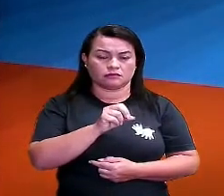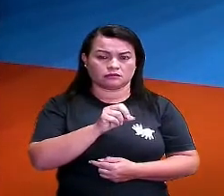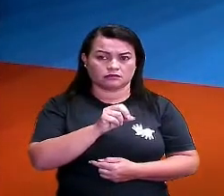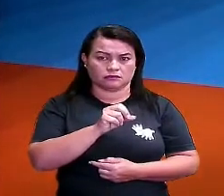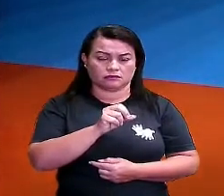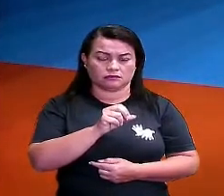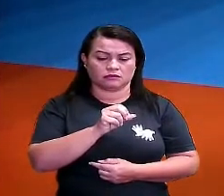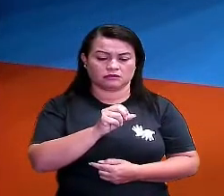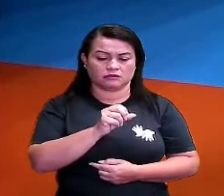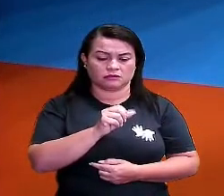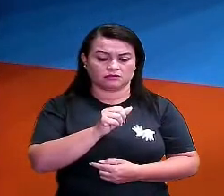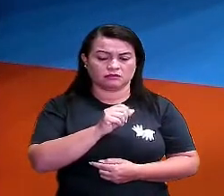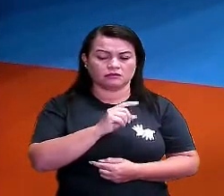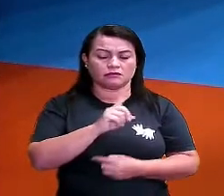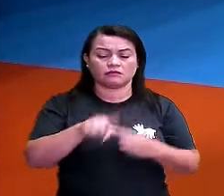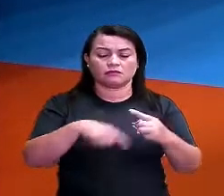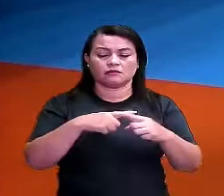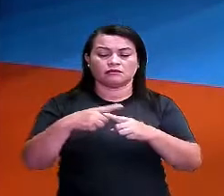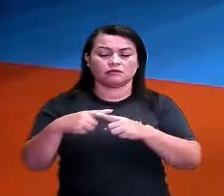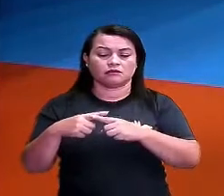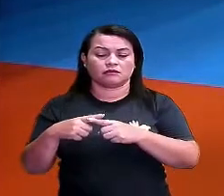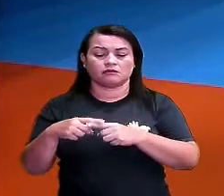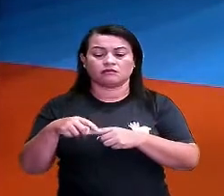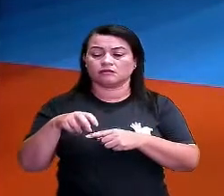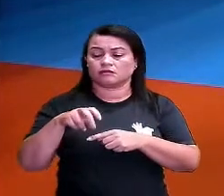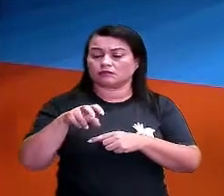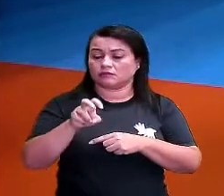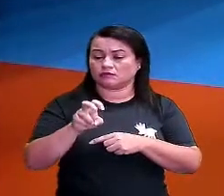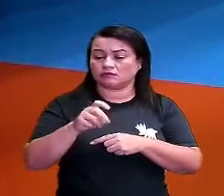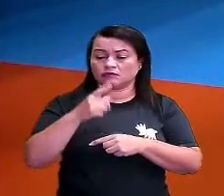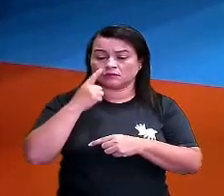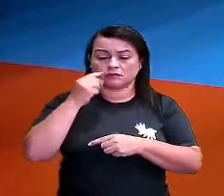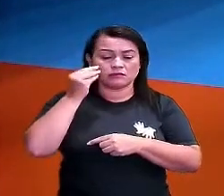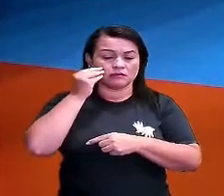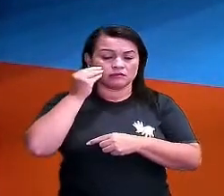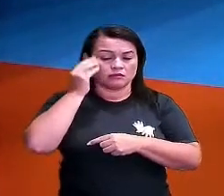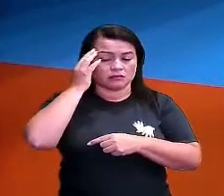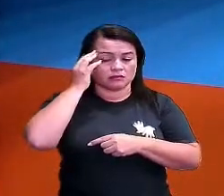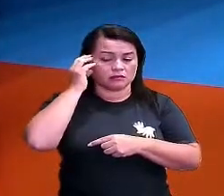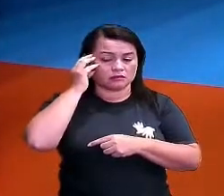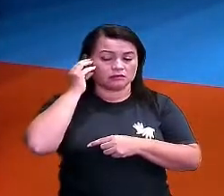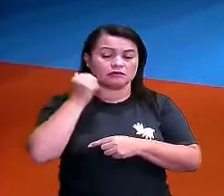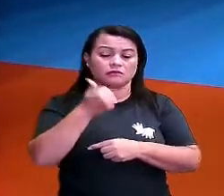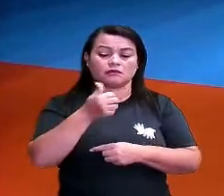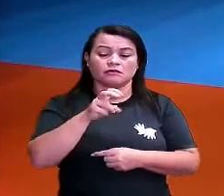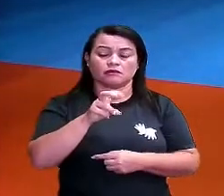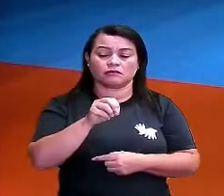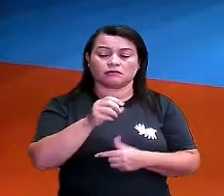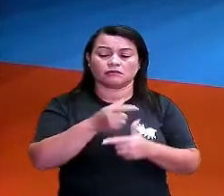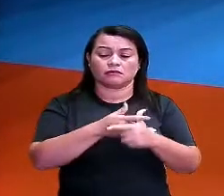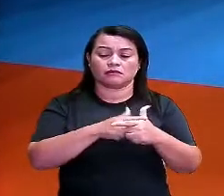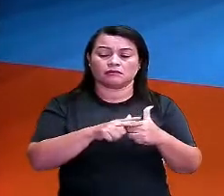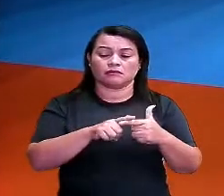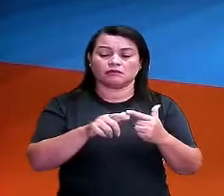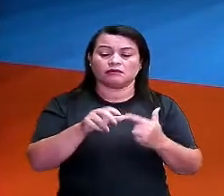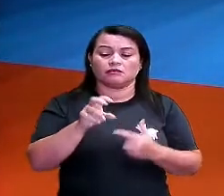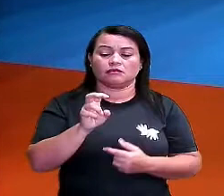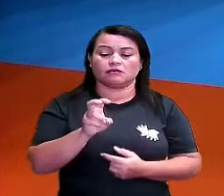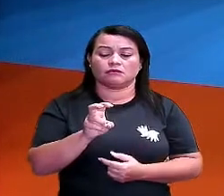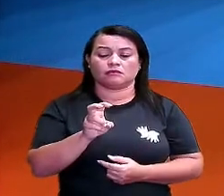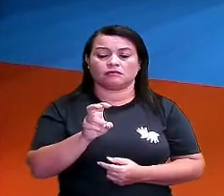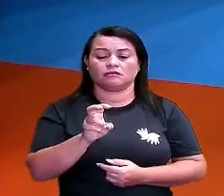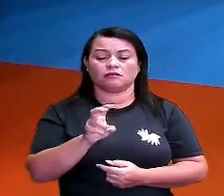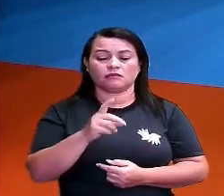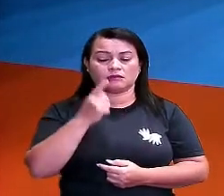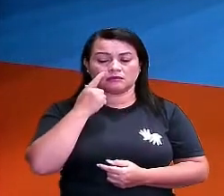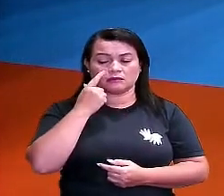que fosse dando a partir das operações que fossem sendo feitas. Eu vou fazer 150 dividido por 5. Vamos lá para a